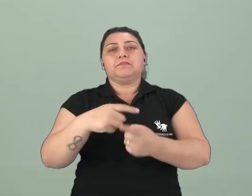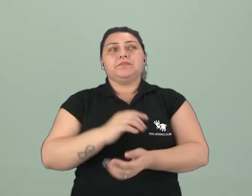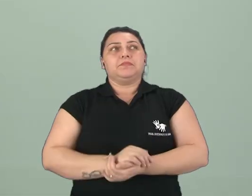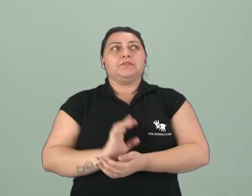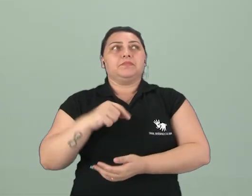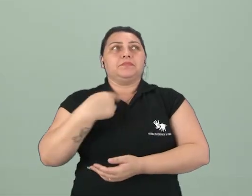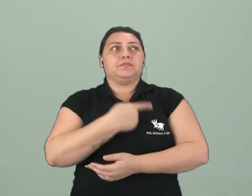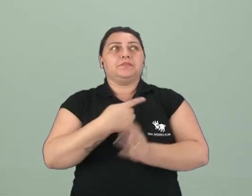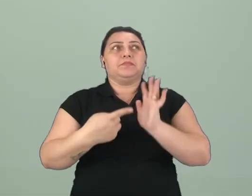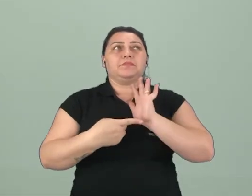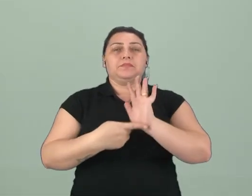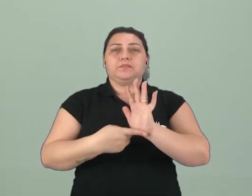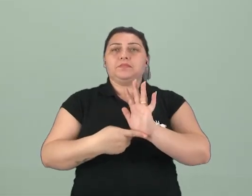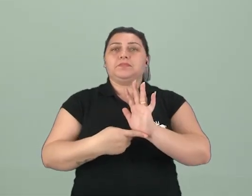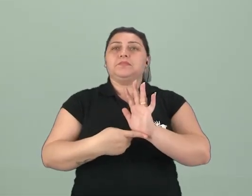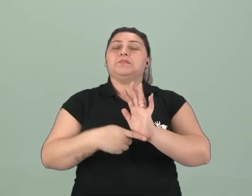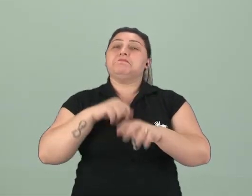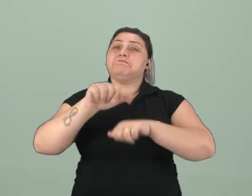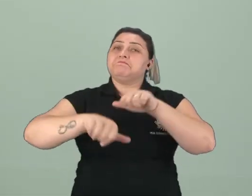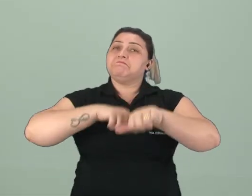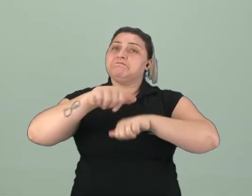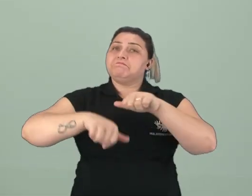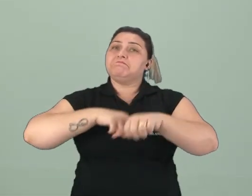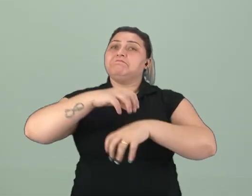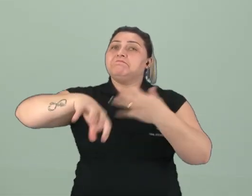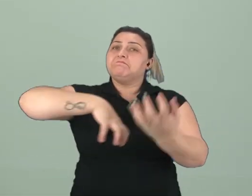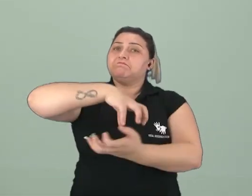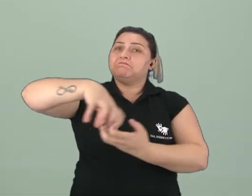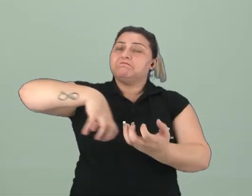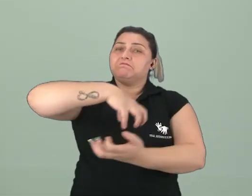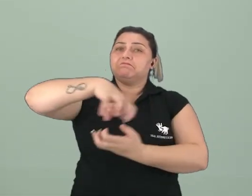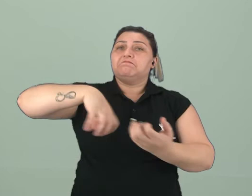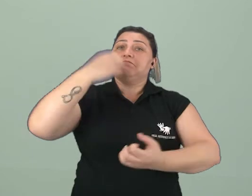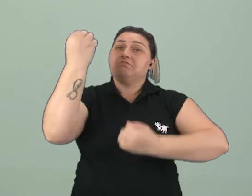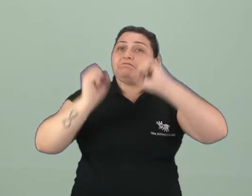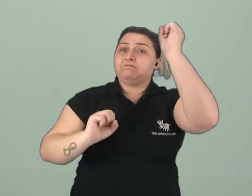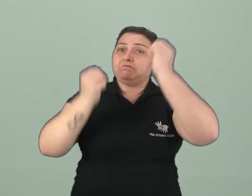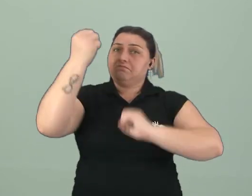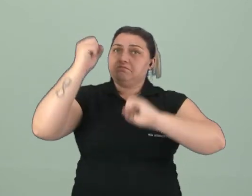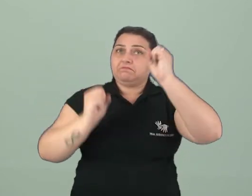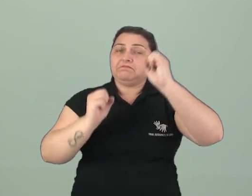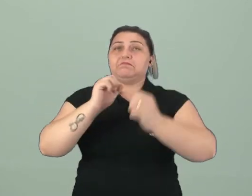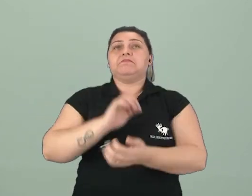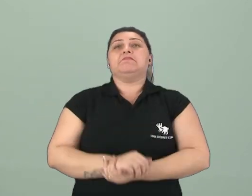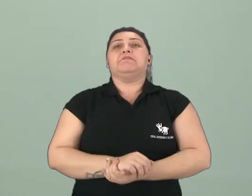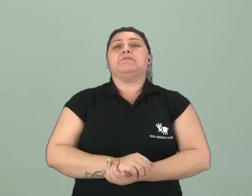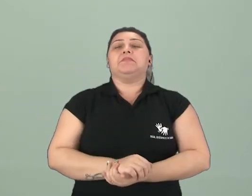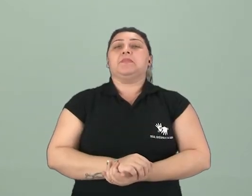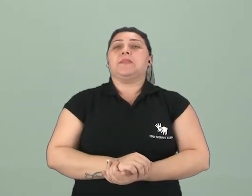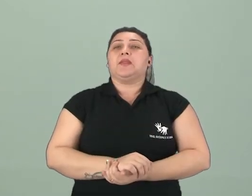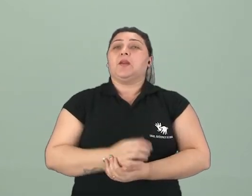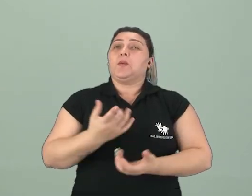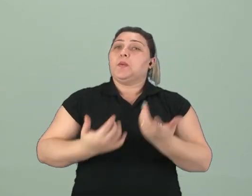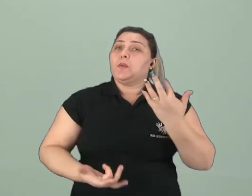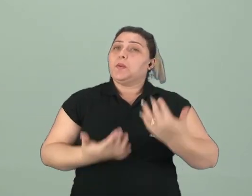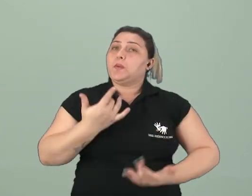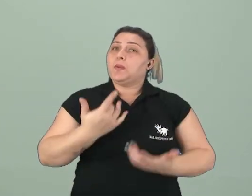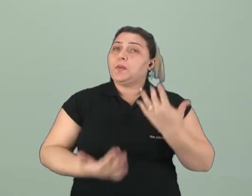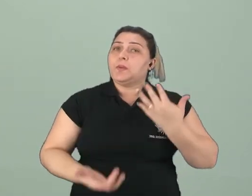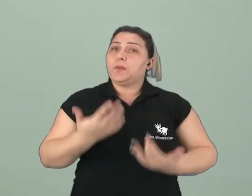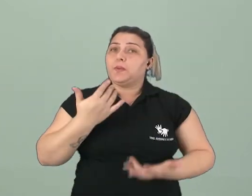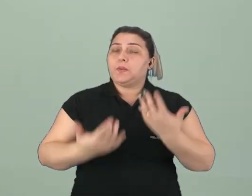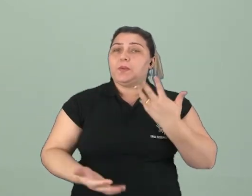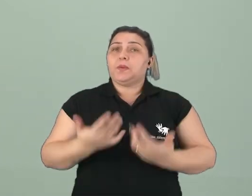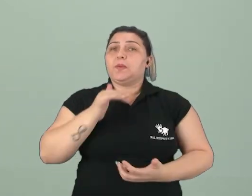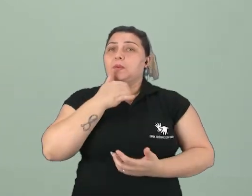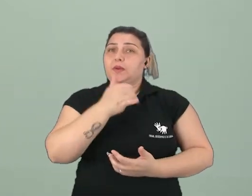nós abordamos aí revoluções, né? Então nós tivemos a Revolução Industrial, onde o fogo,